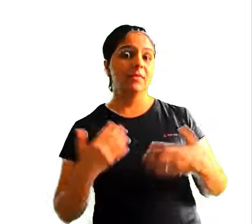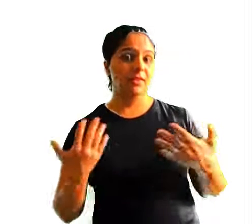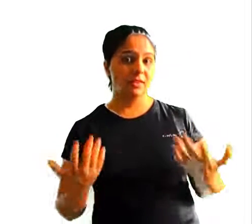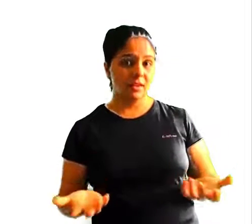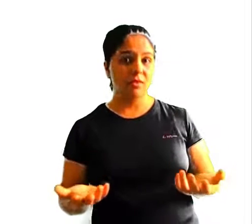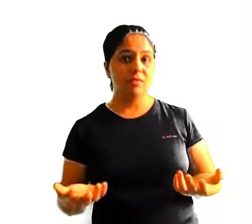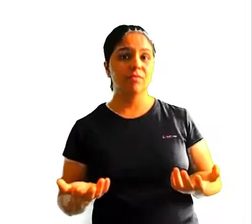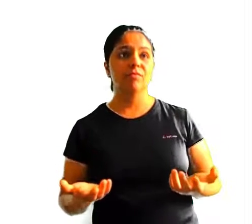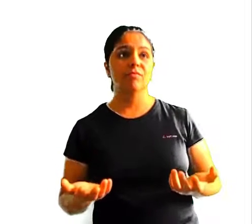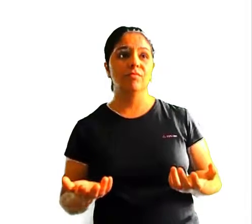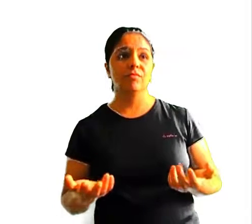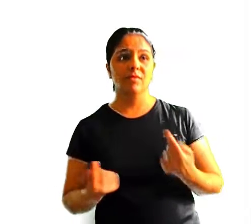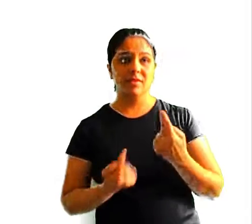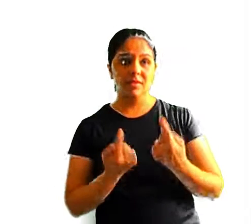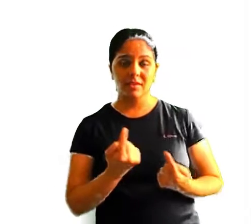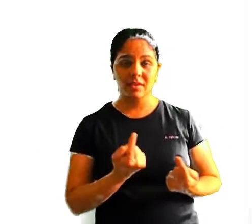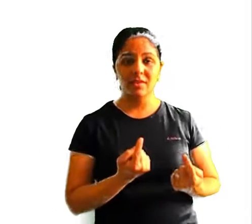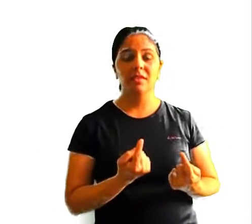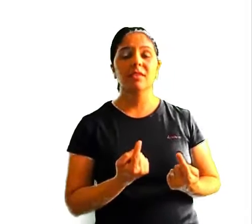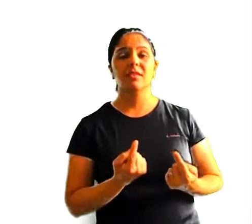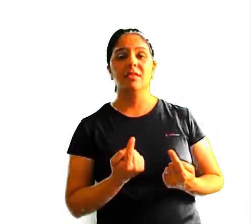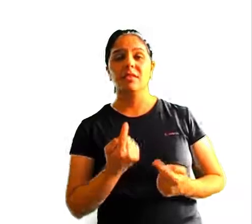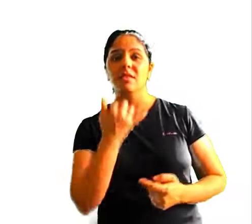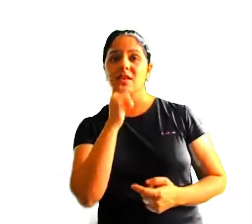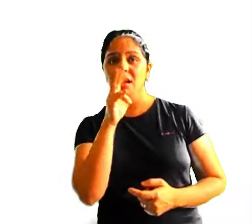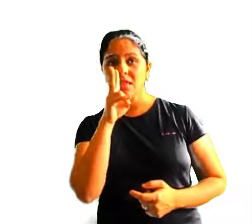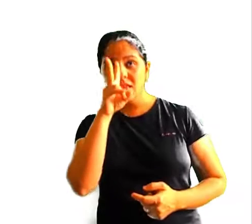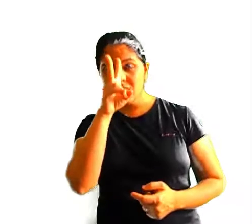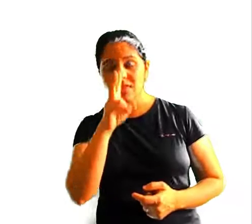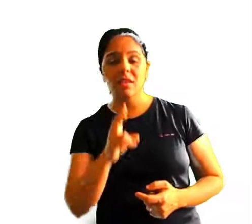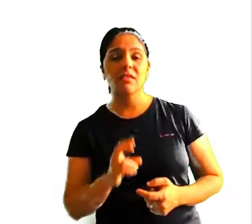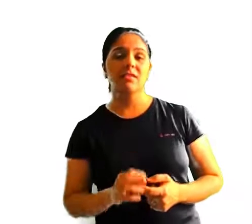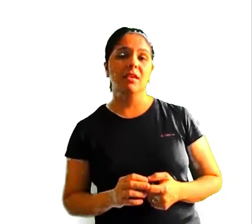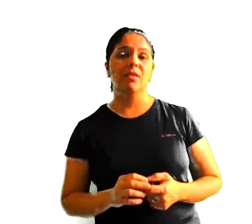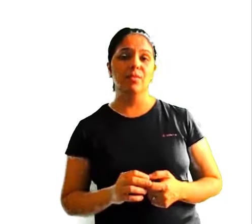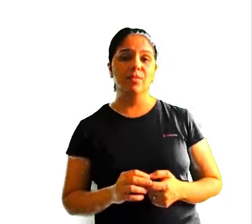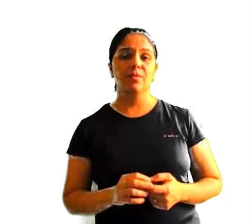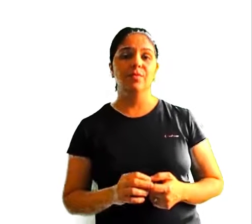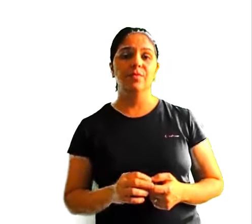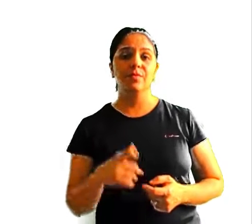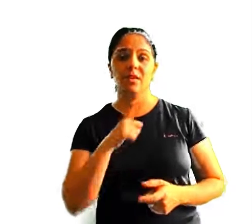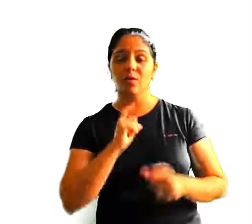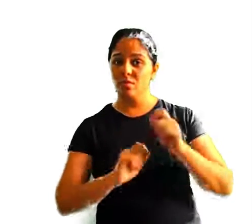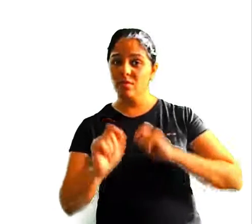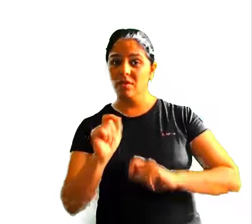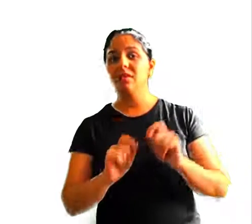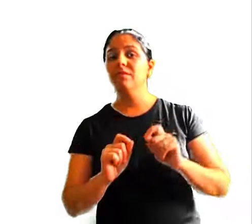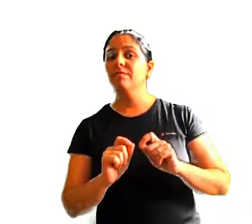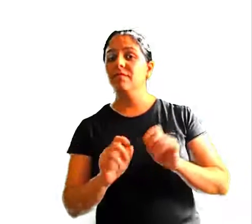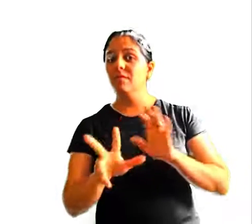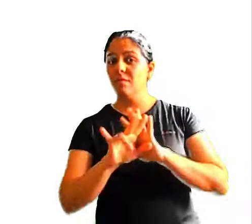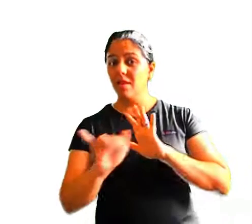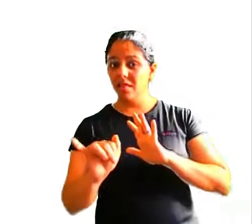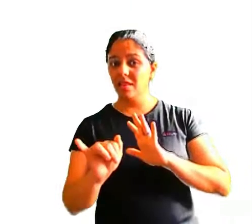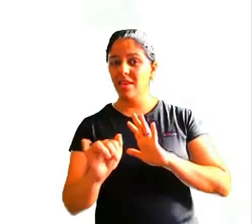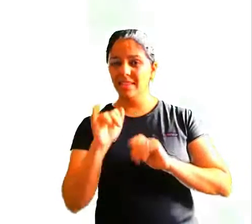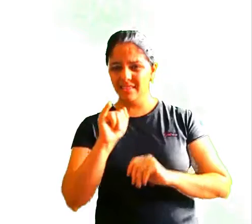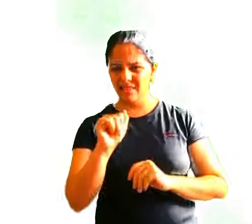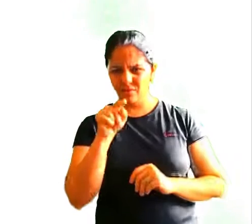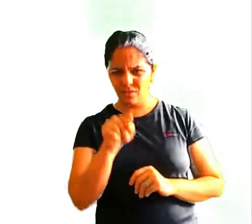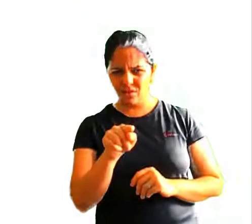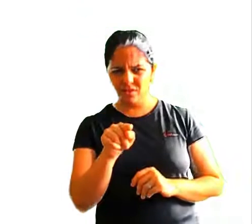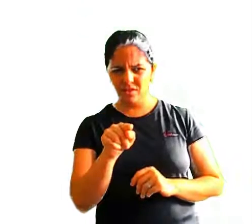né? Então, cada resistor aqui tem um número, né? Então, essas tensões, elas são geradas quando a